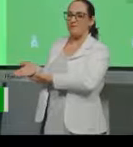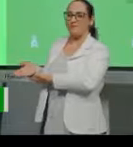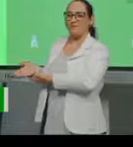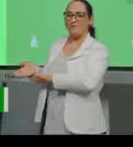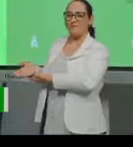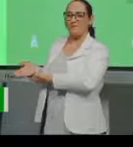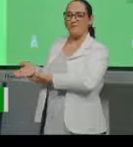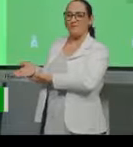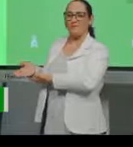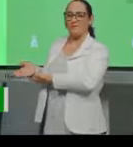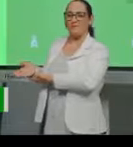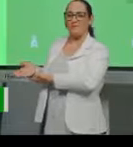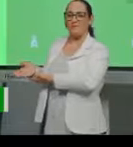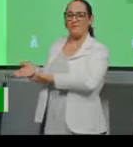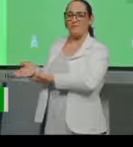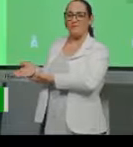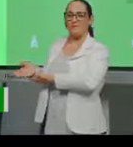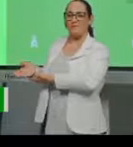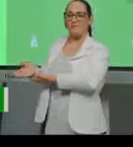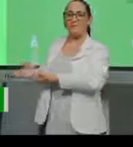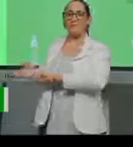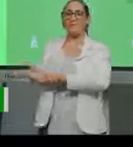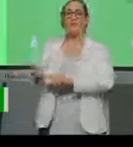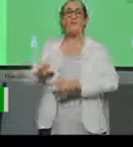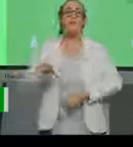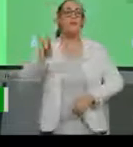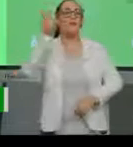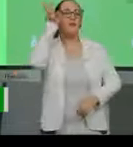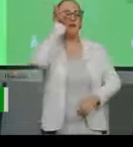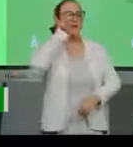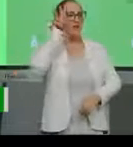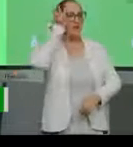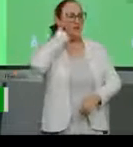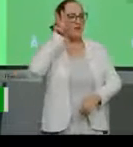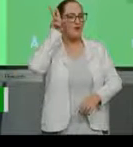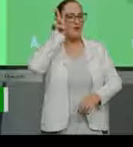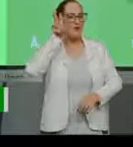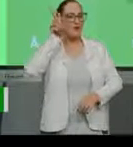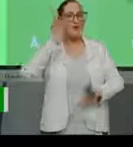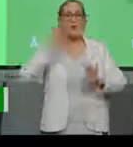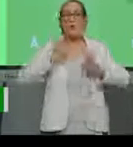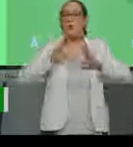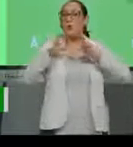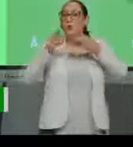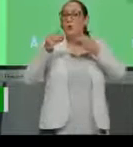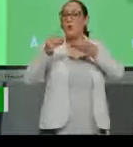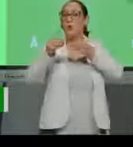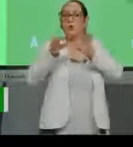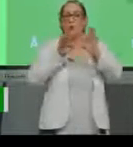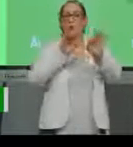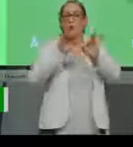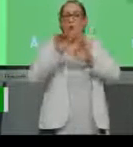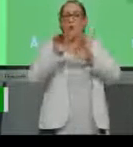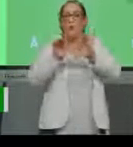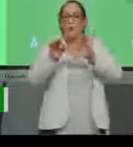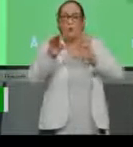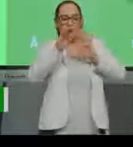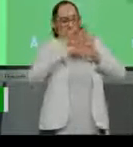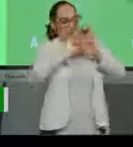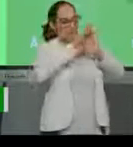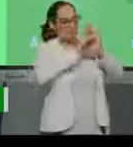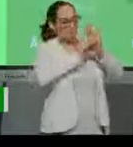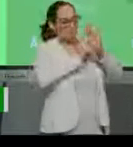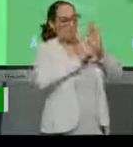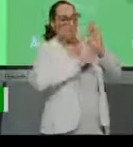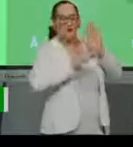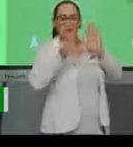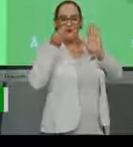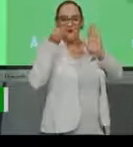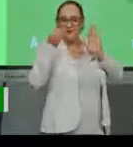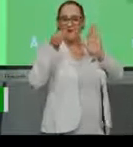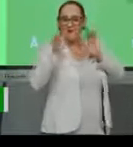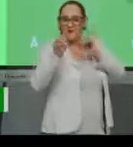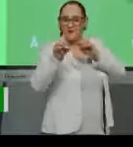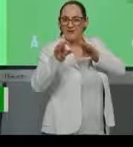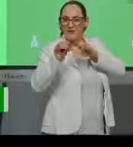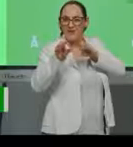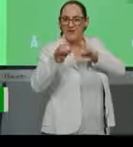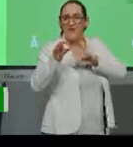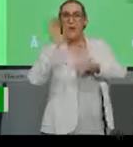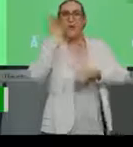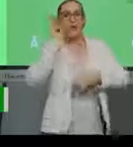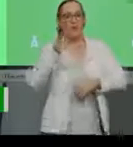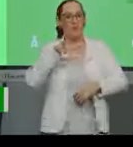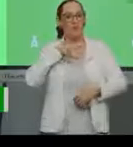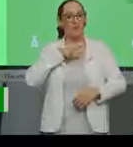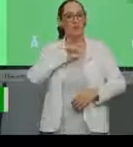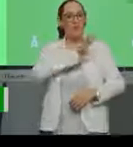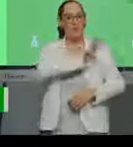98295 2794. Lembrando que a programação completa do Se Liga na Educação está no nosso site,